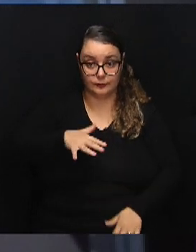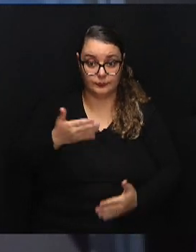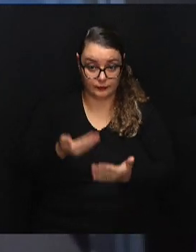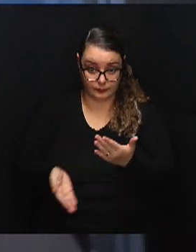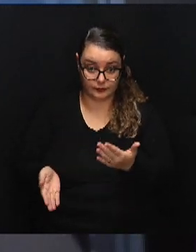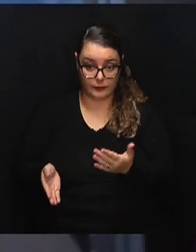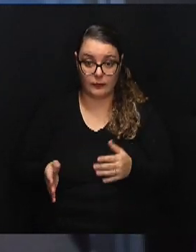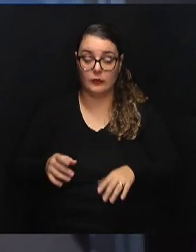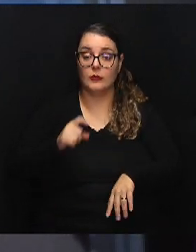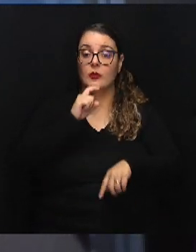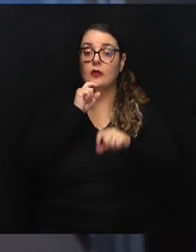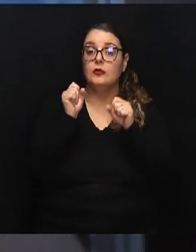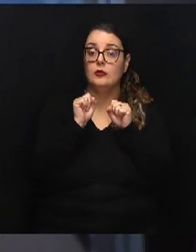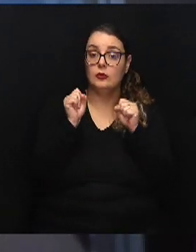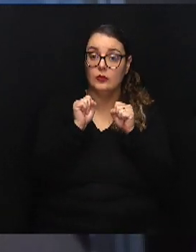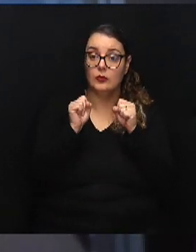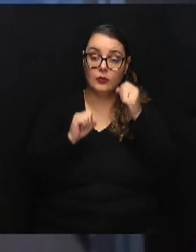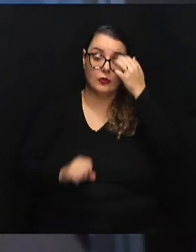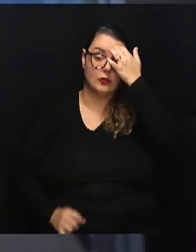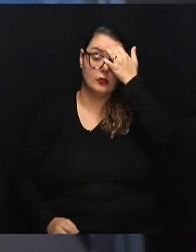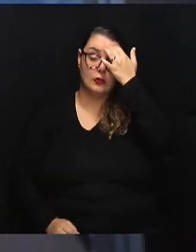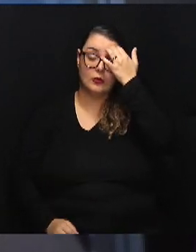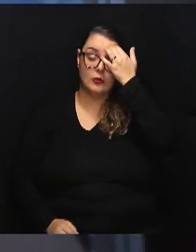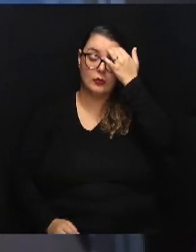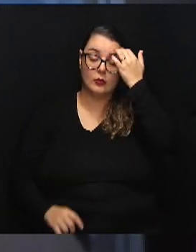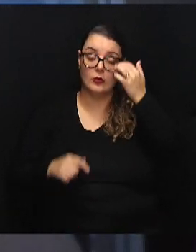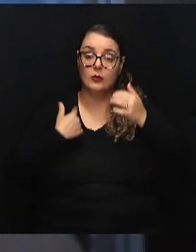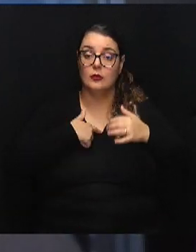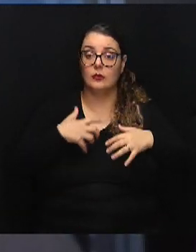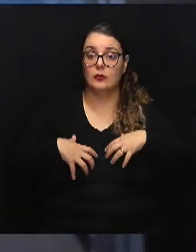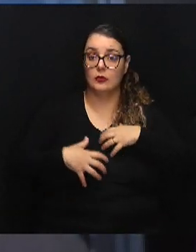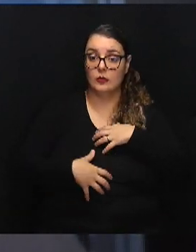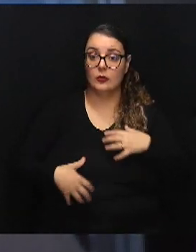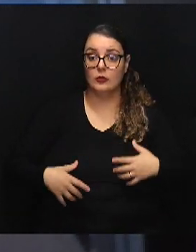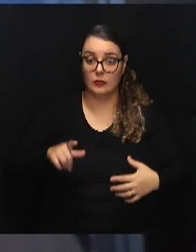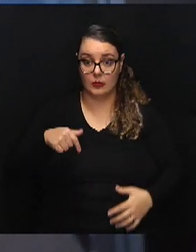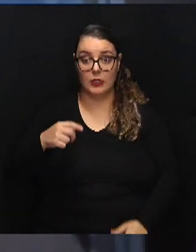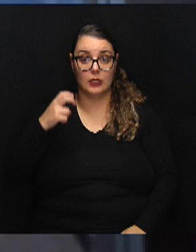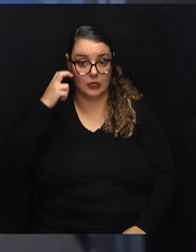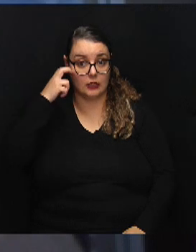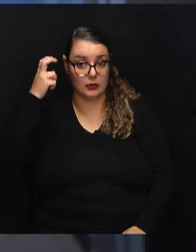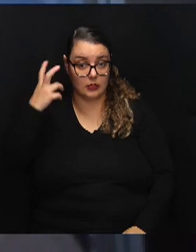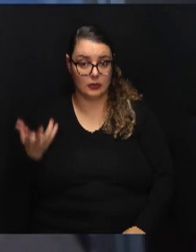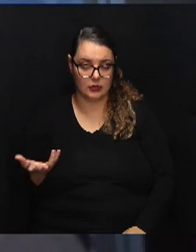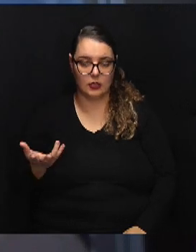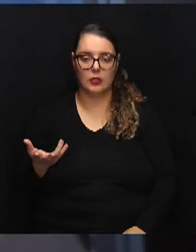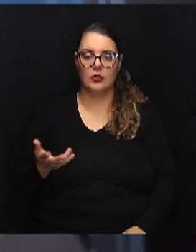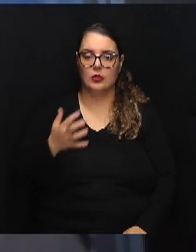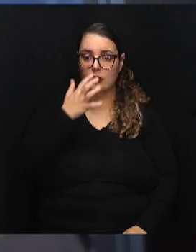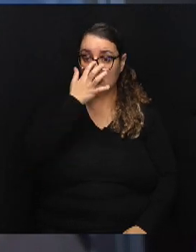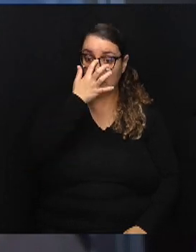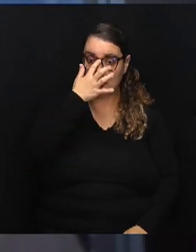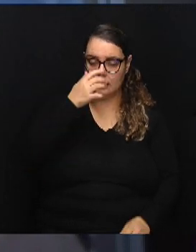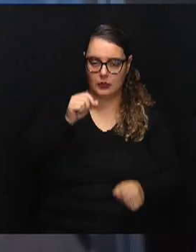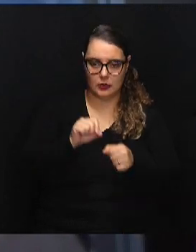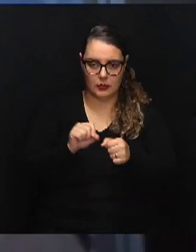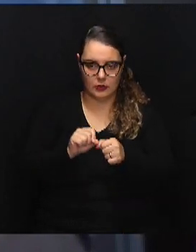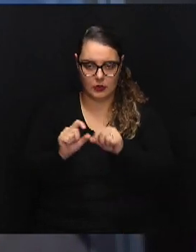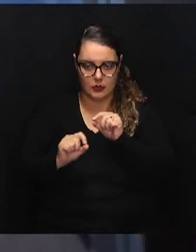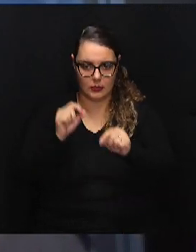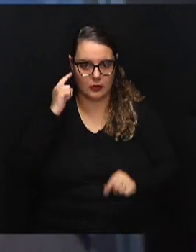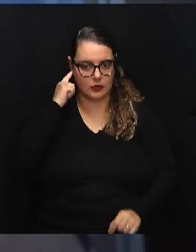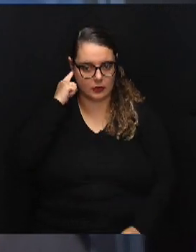No inverno, o nosso organismo ele é sábio, então ele acaba fazendo com que,